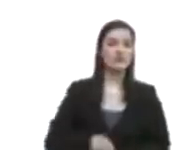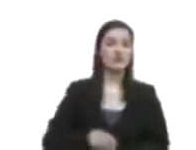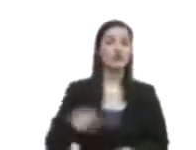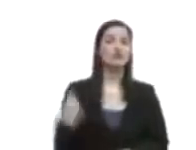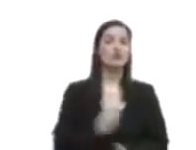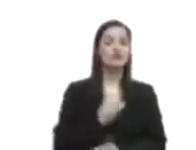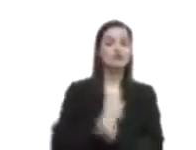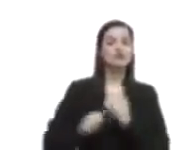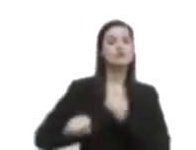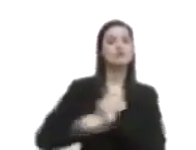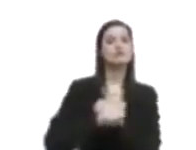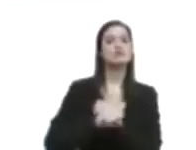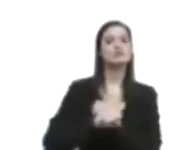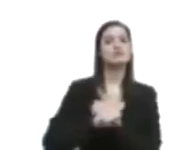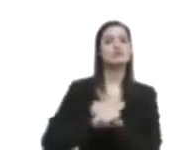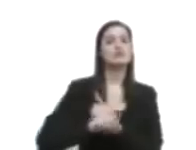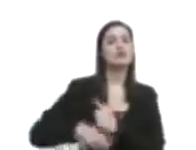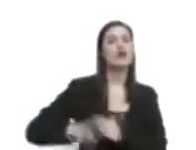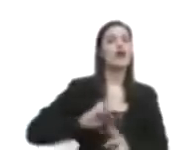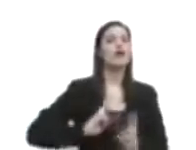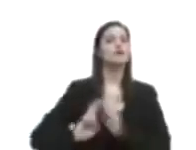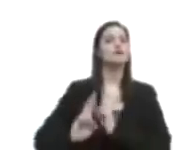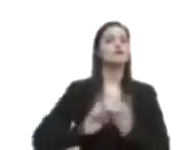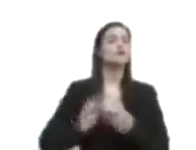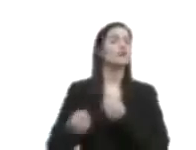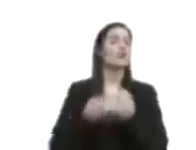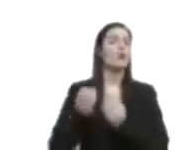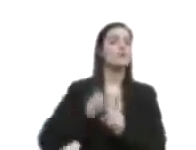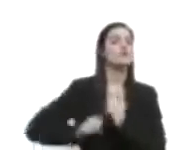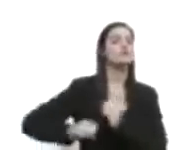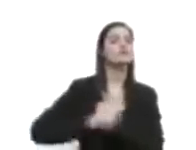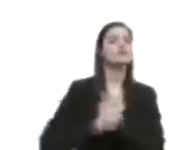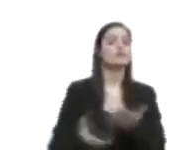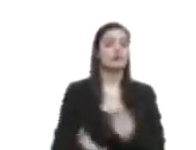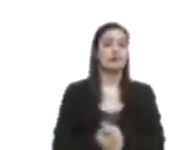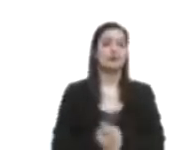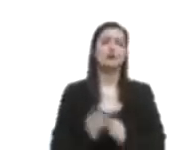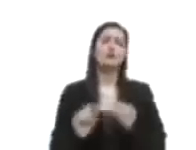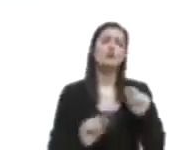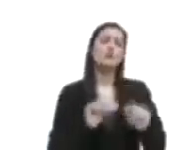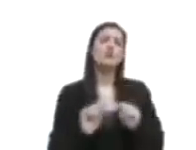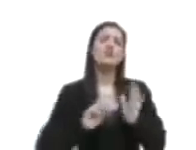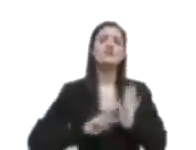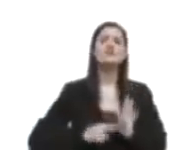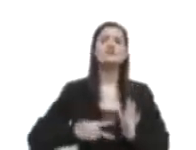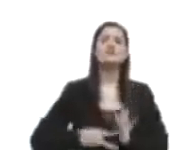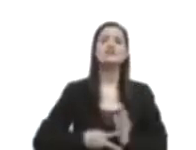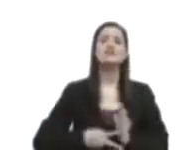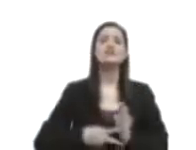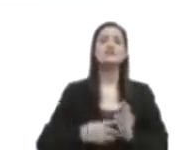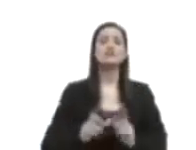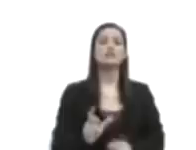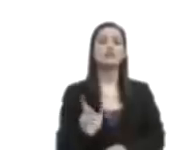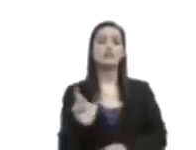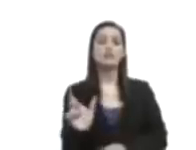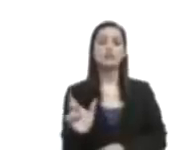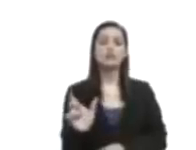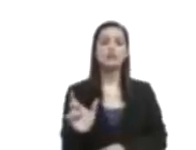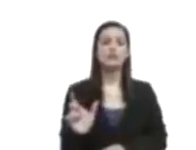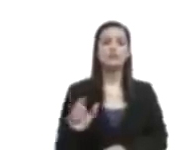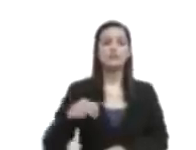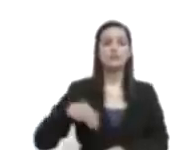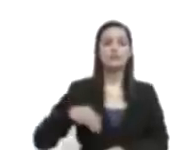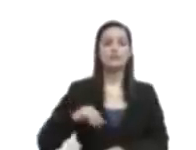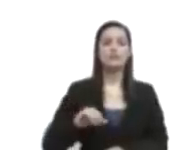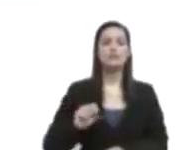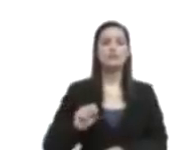com o próximo. Qual o significado então da palavra misericórdia, desta bem-aventurança? O termo